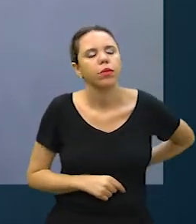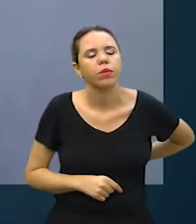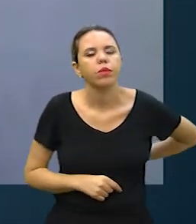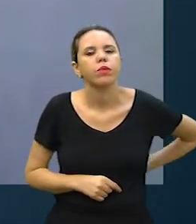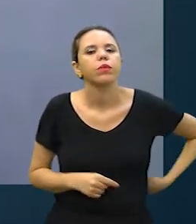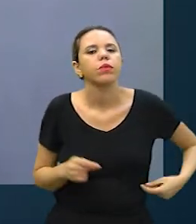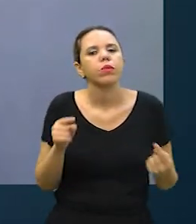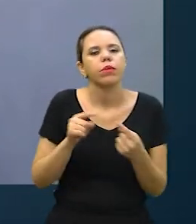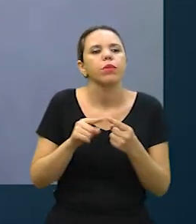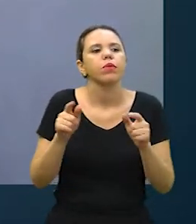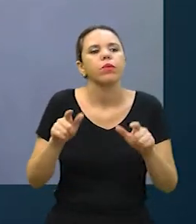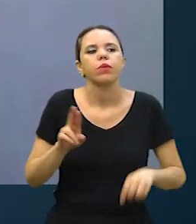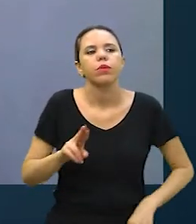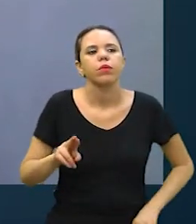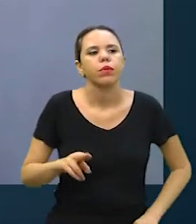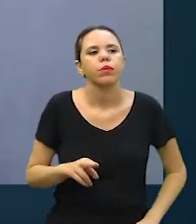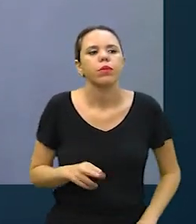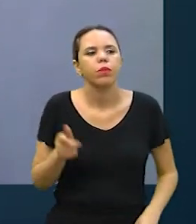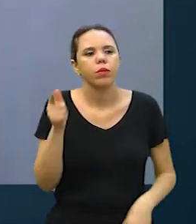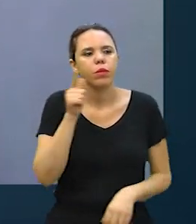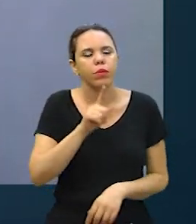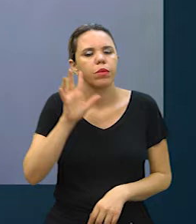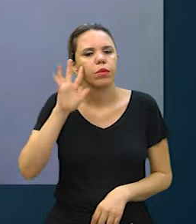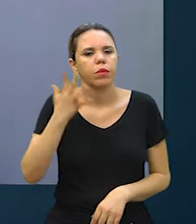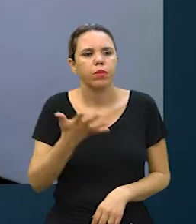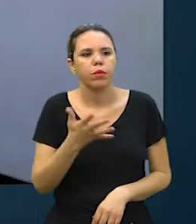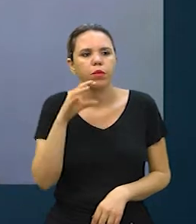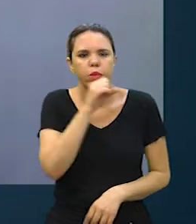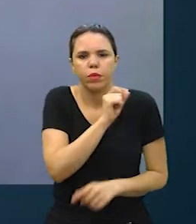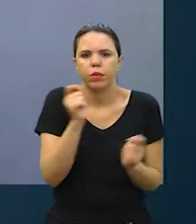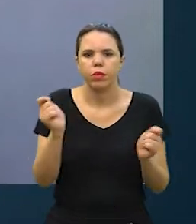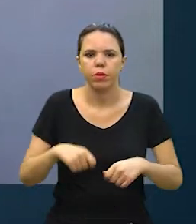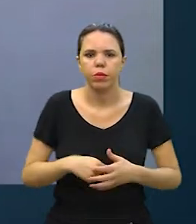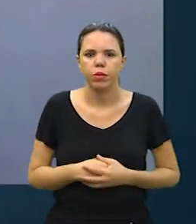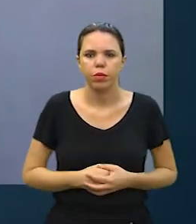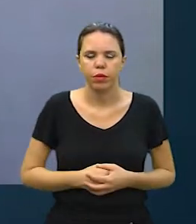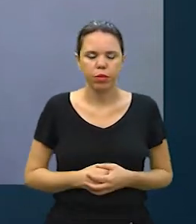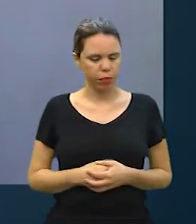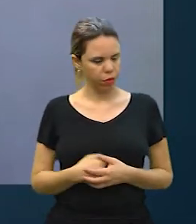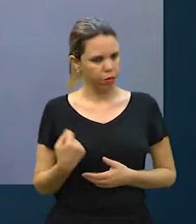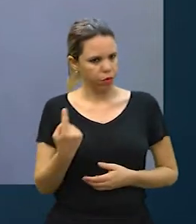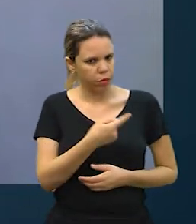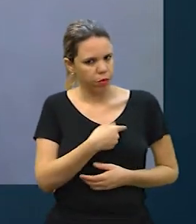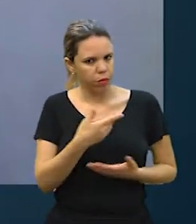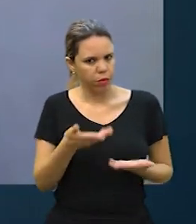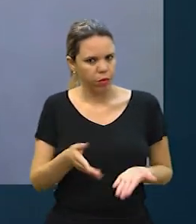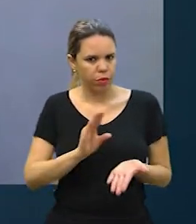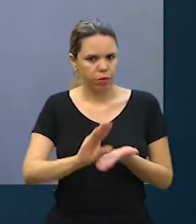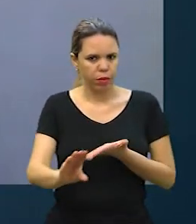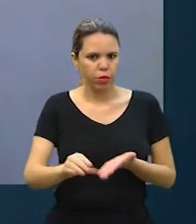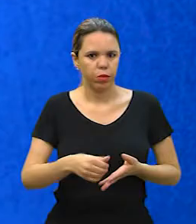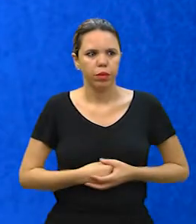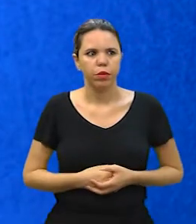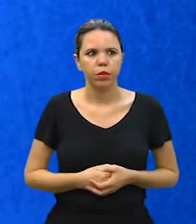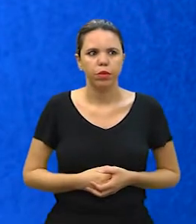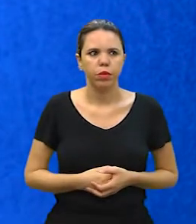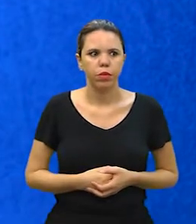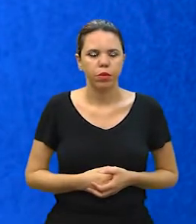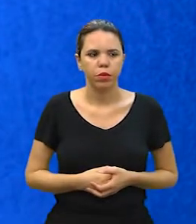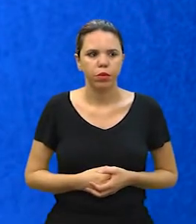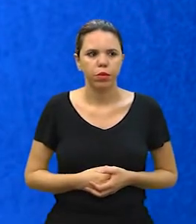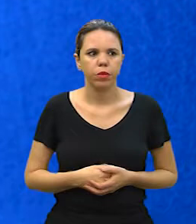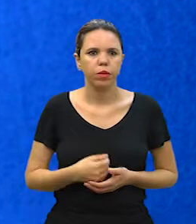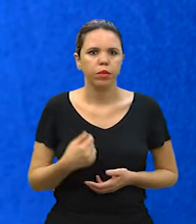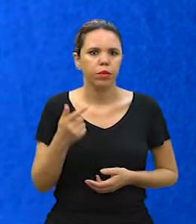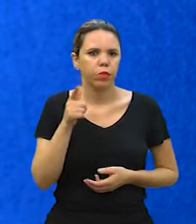poder acertar ali e conseguir ter o resultado o mais rápido possível do nosso investimento. E assim, a